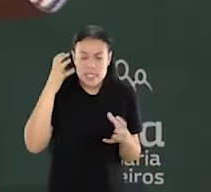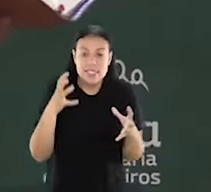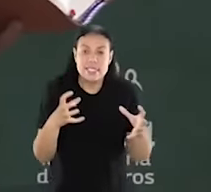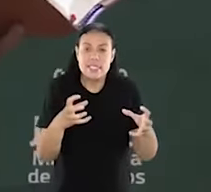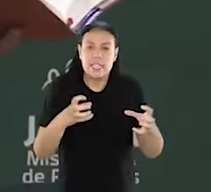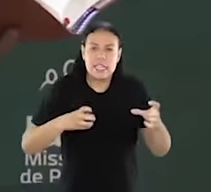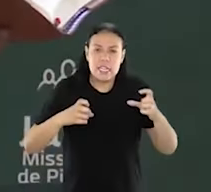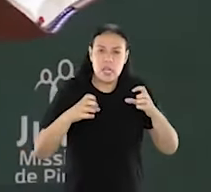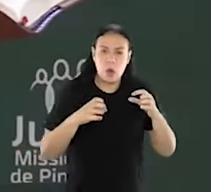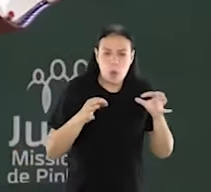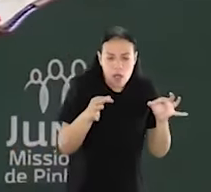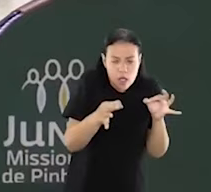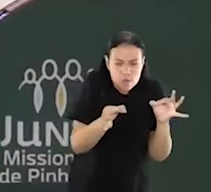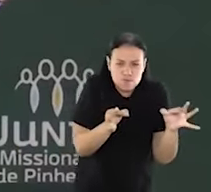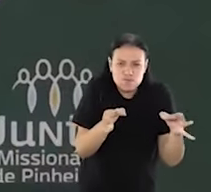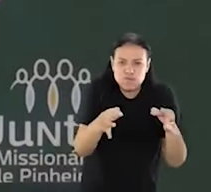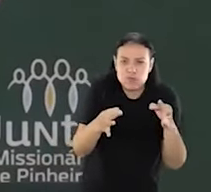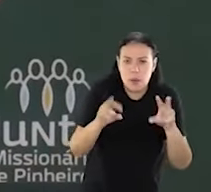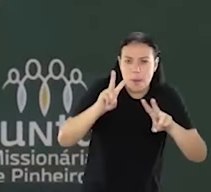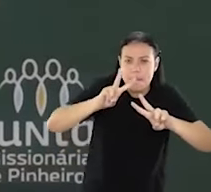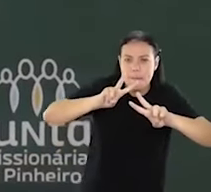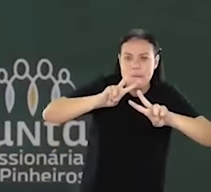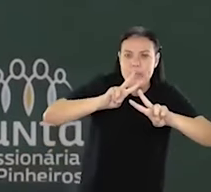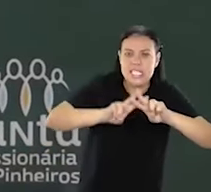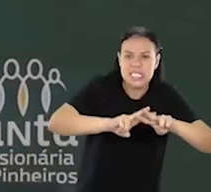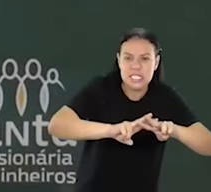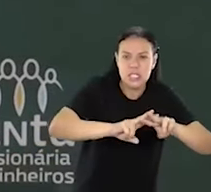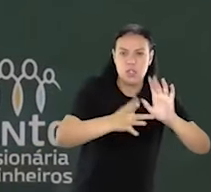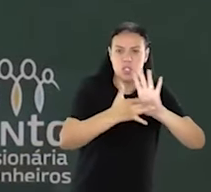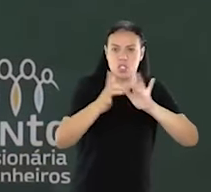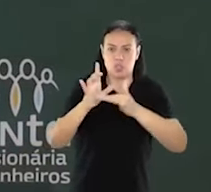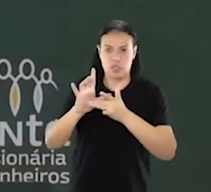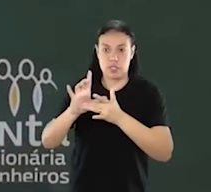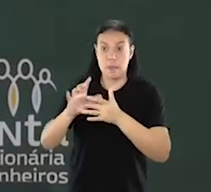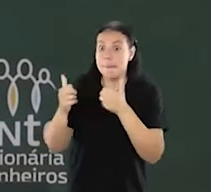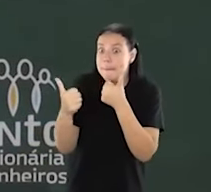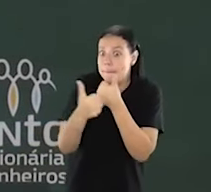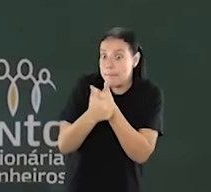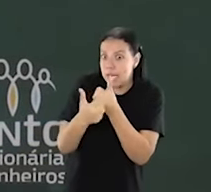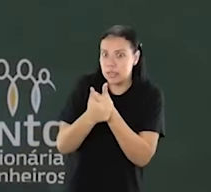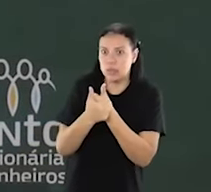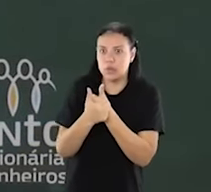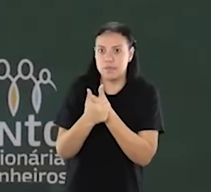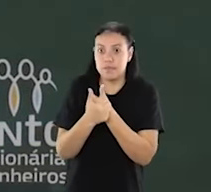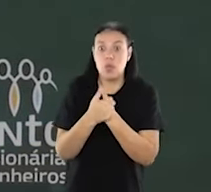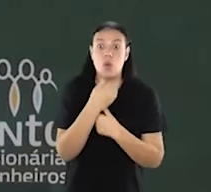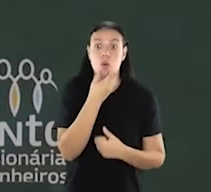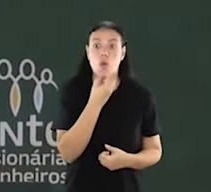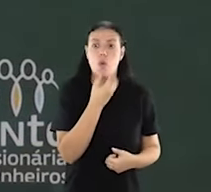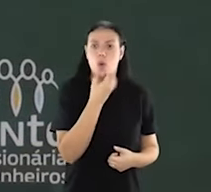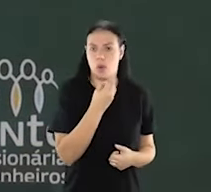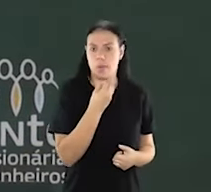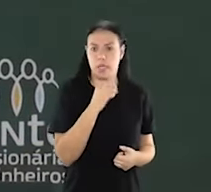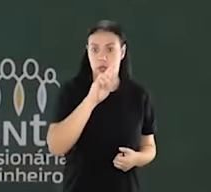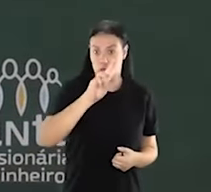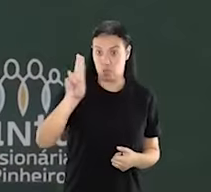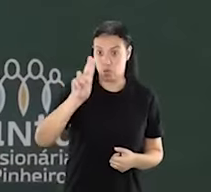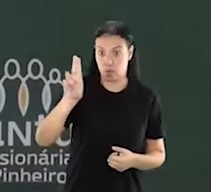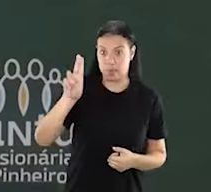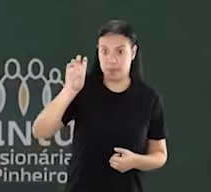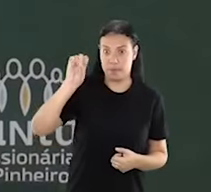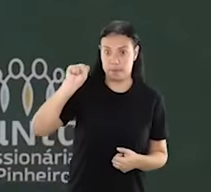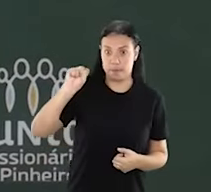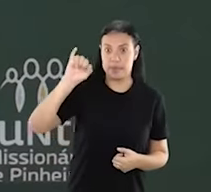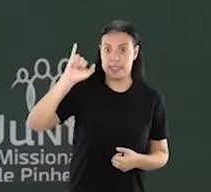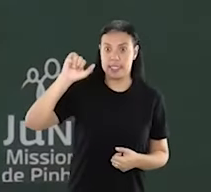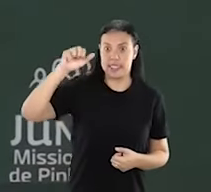Jesus, ali muito perto, 10 quilômetros de Jerusalém, um homem chamado Simão prepara